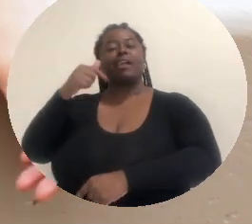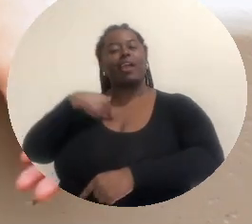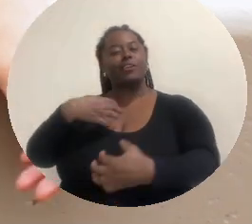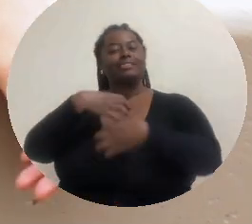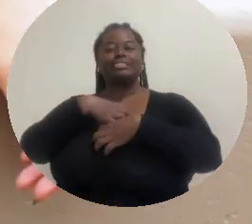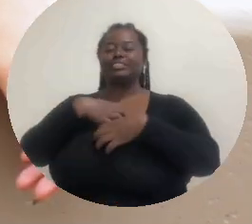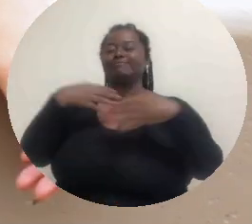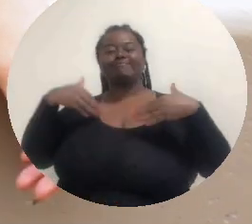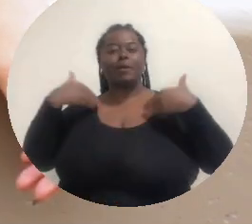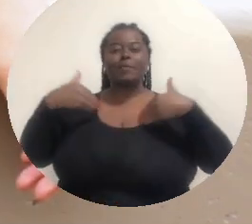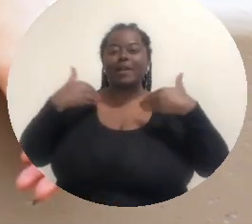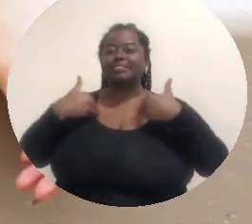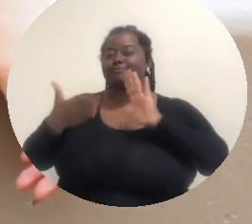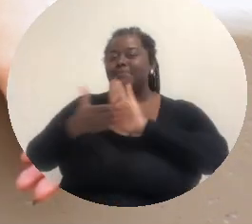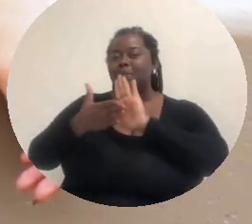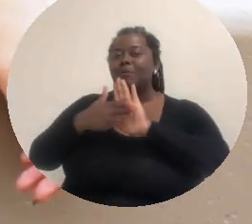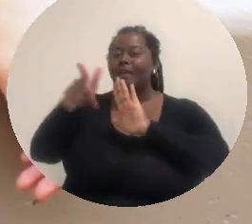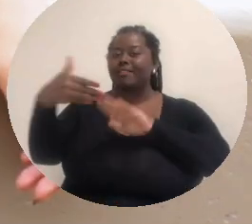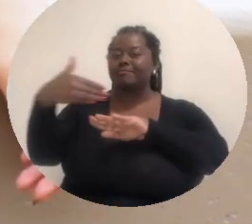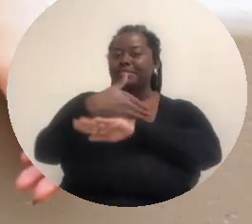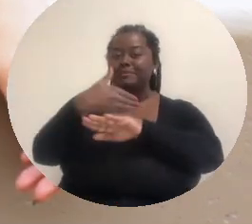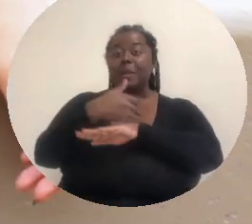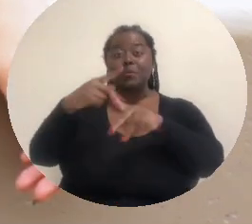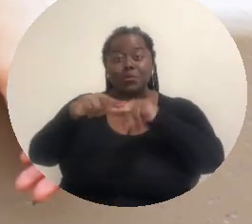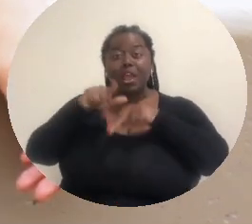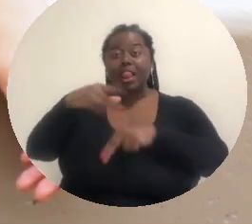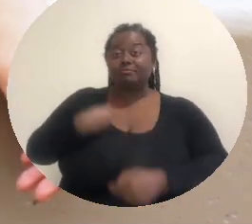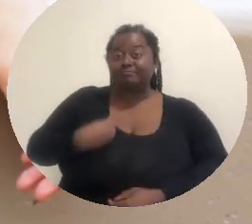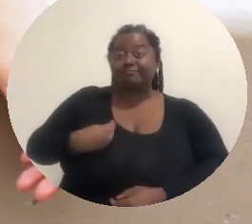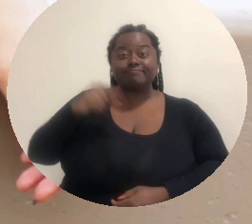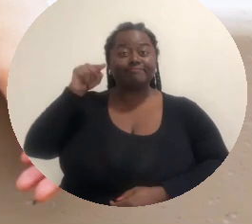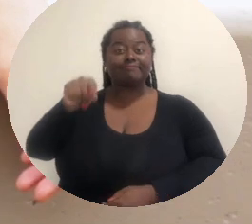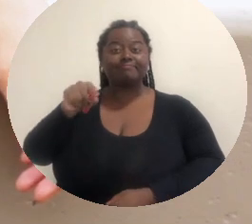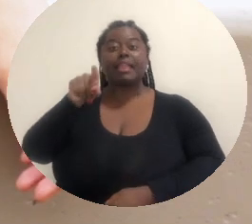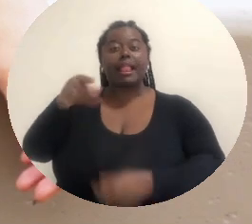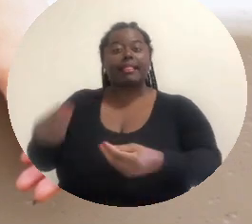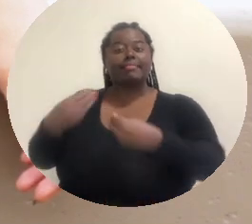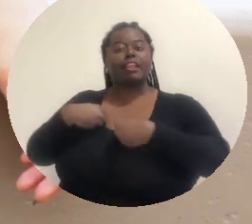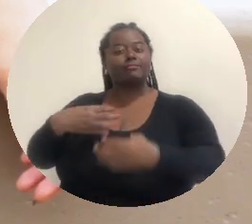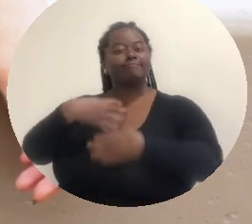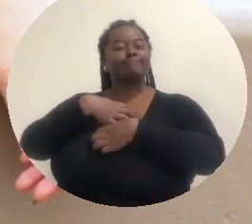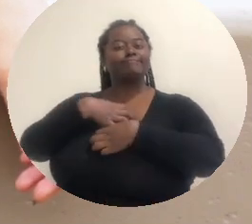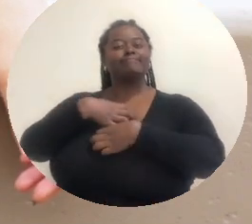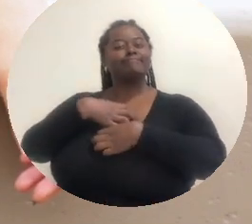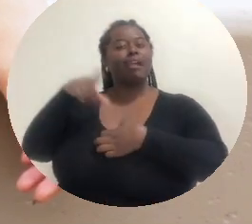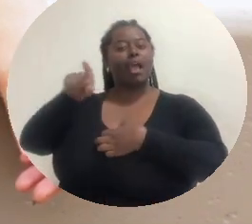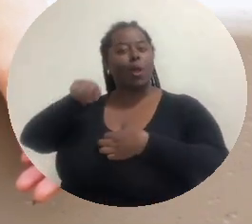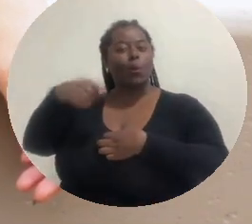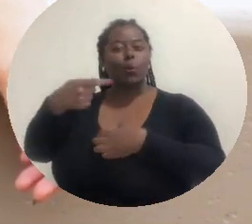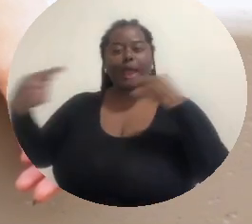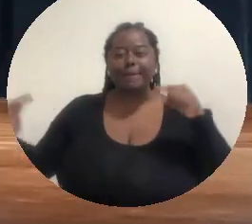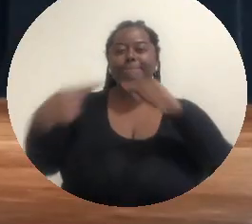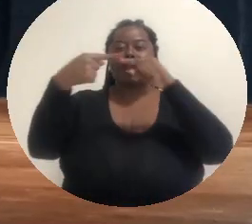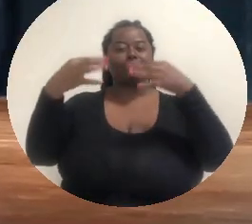em propor esse curta, muito por conta dela estar ali. Porque ela me trouxe essa sensação de que ela